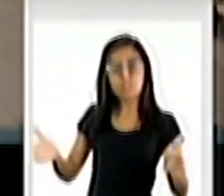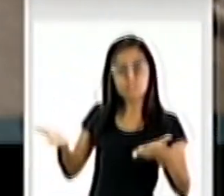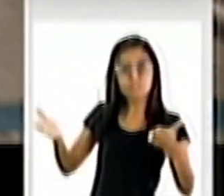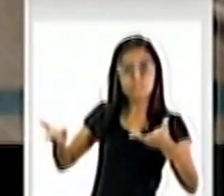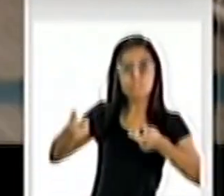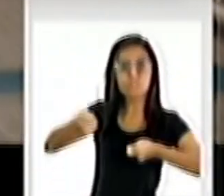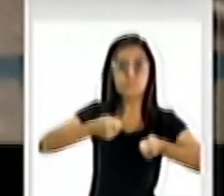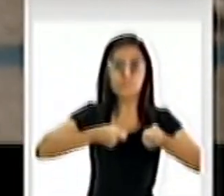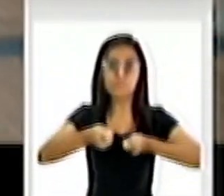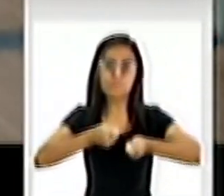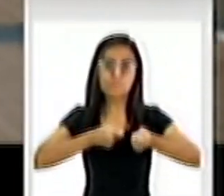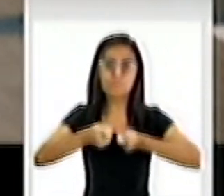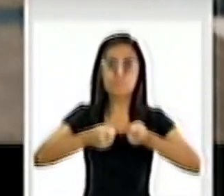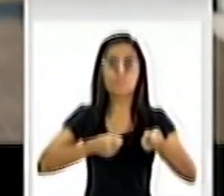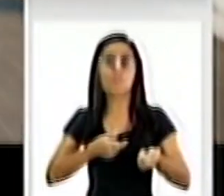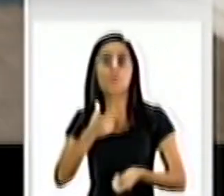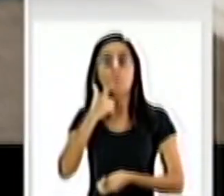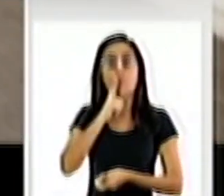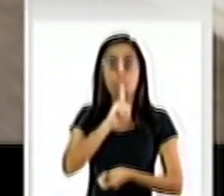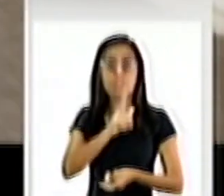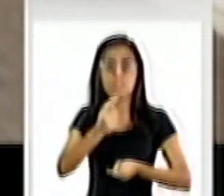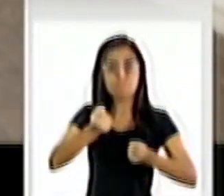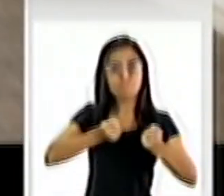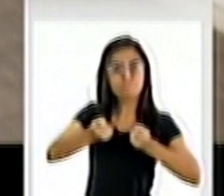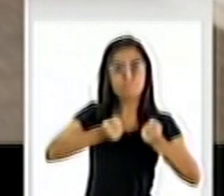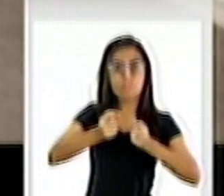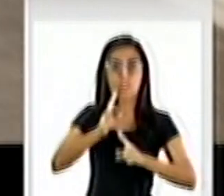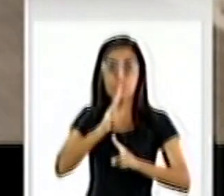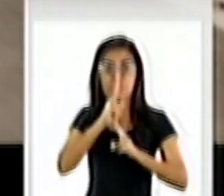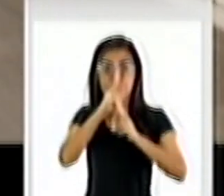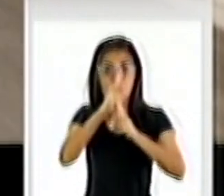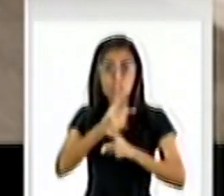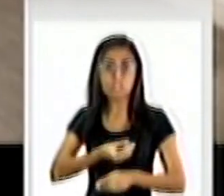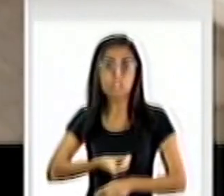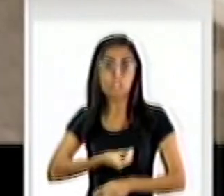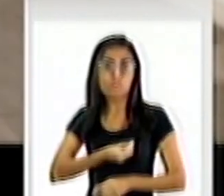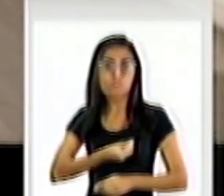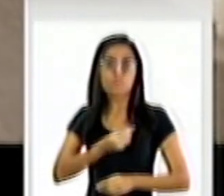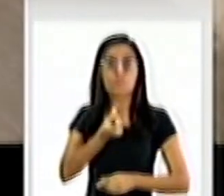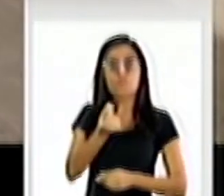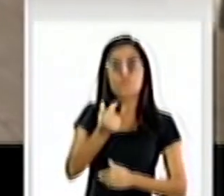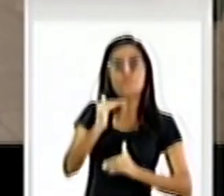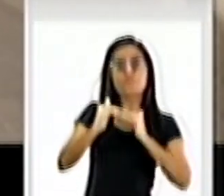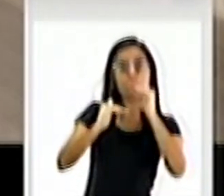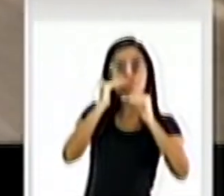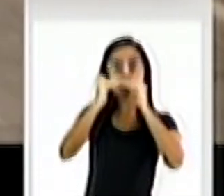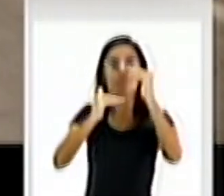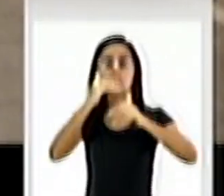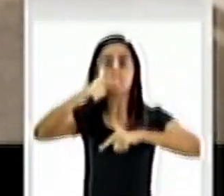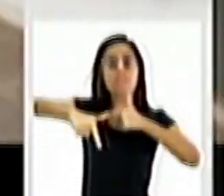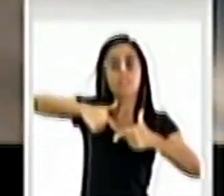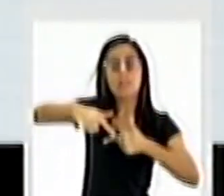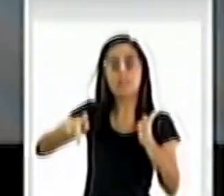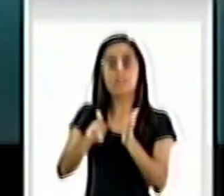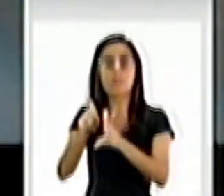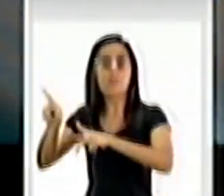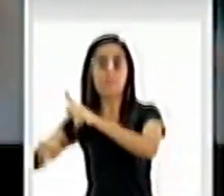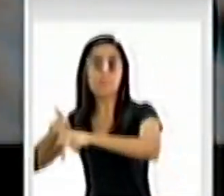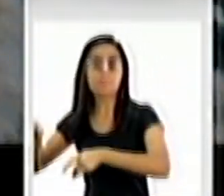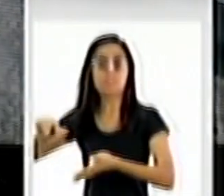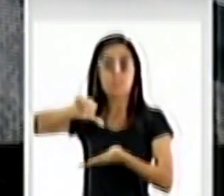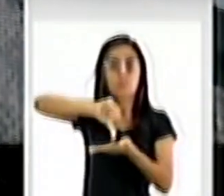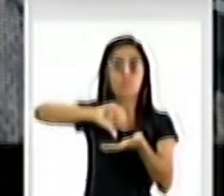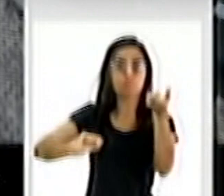Com o incentivo ao comércio, voltaremos a ter uma economia forte, gerando renda e emprego para a nossa população. O